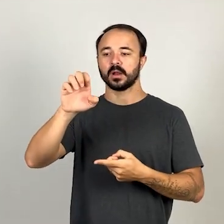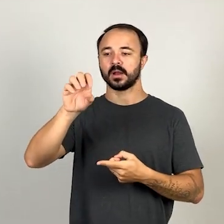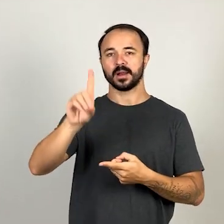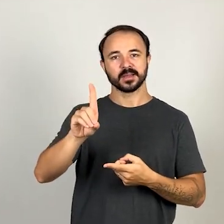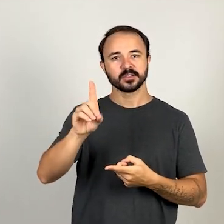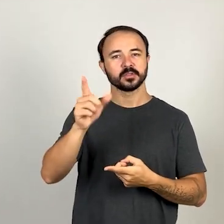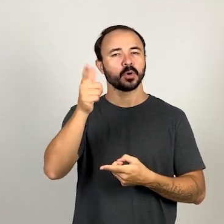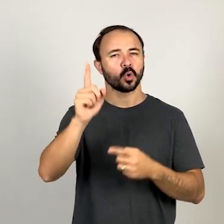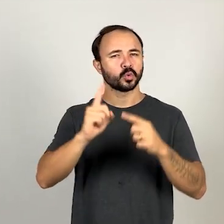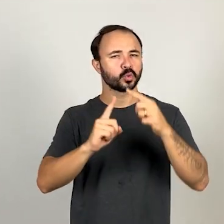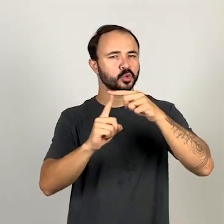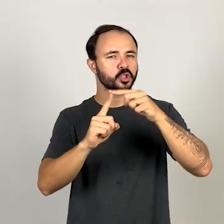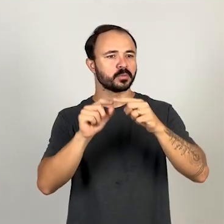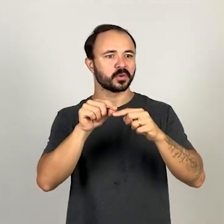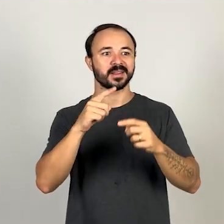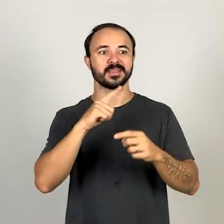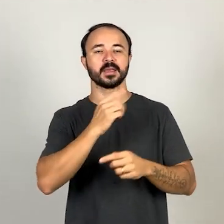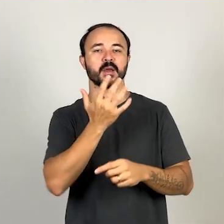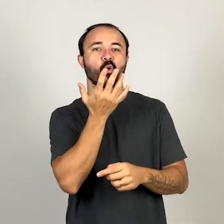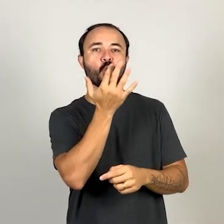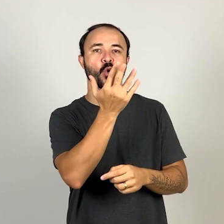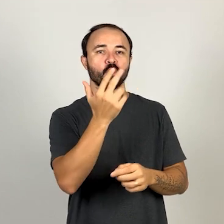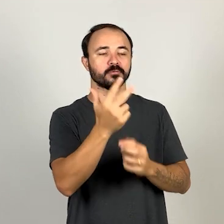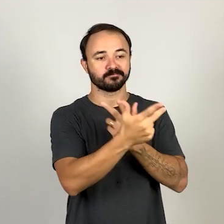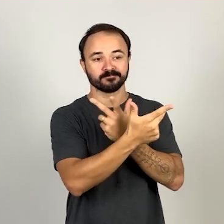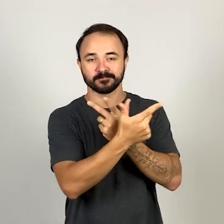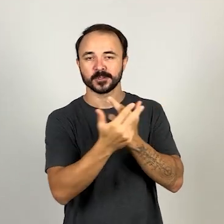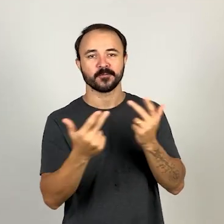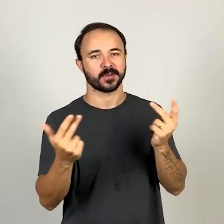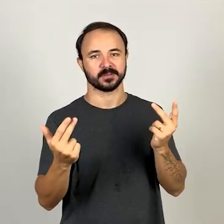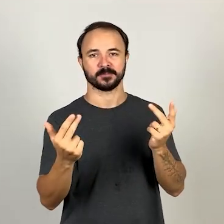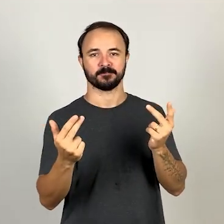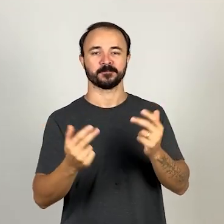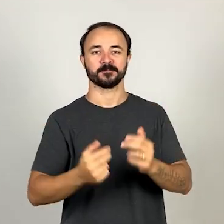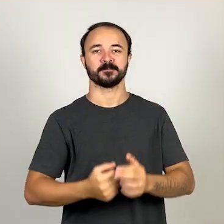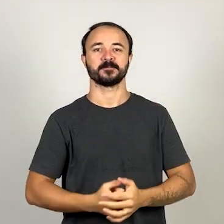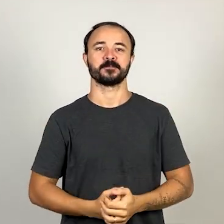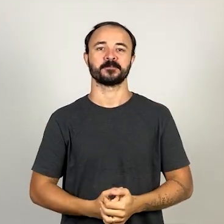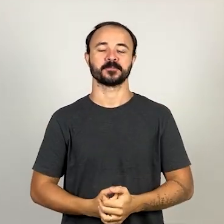formar diversos tipos de cores, não somente uma.